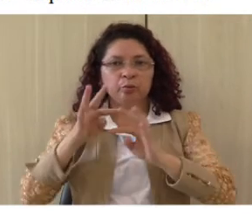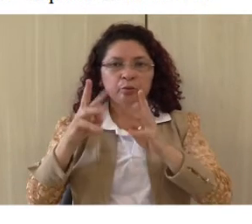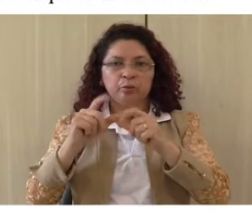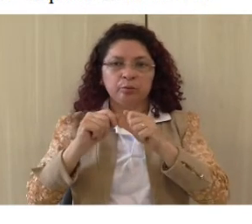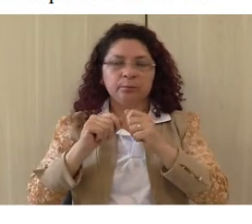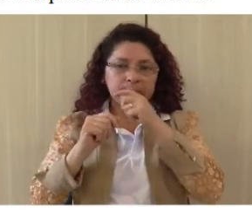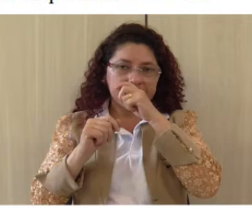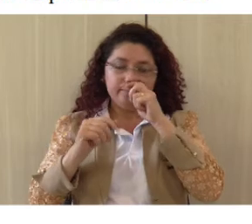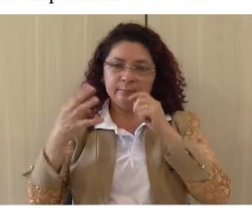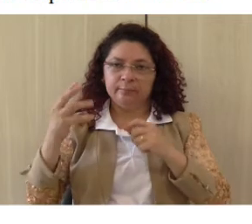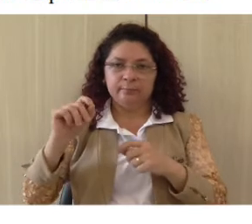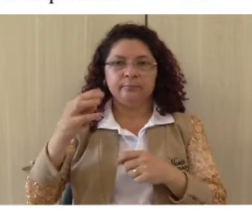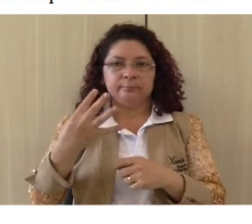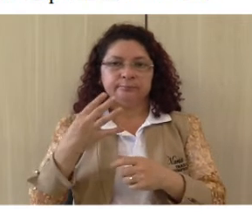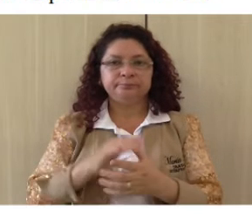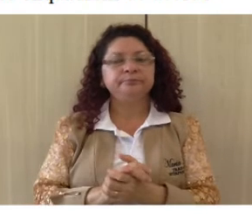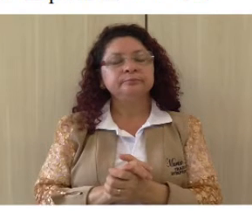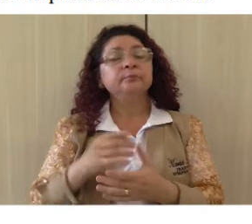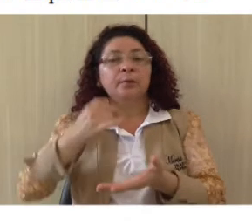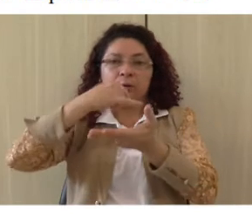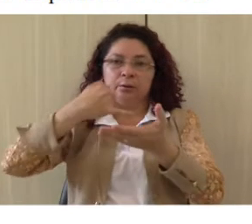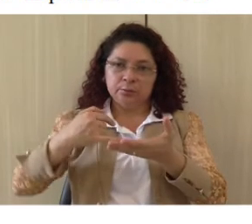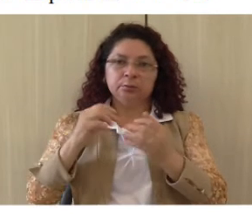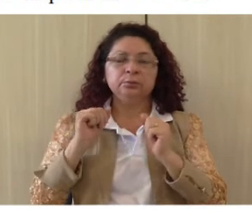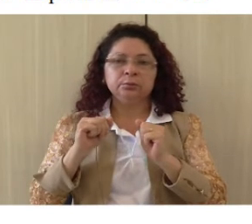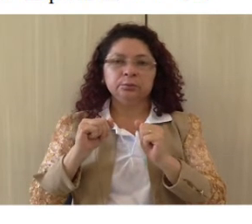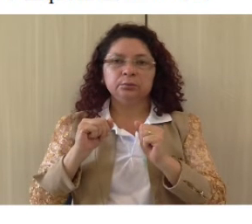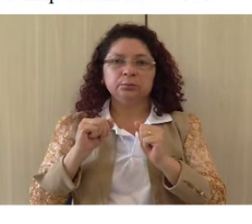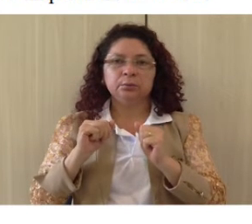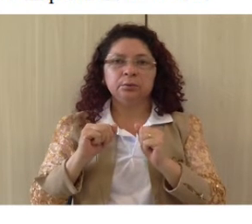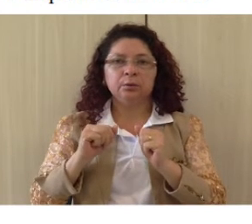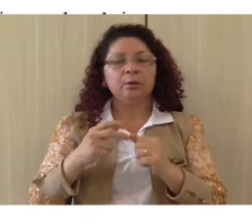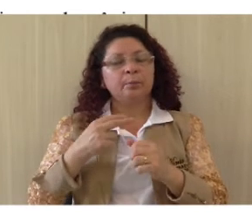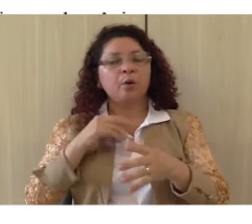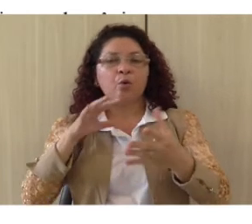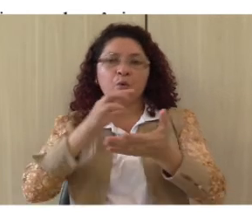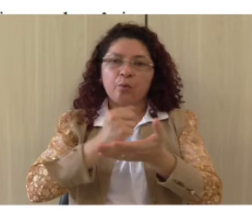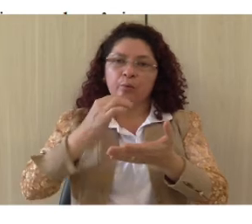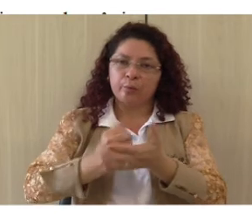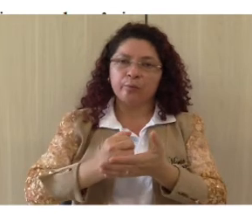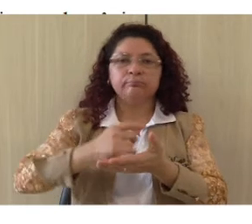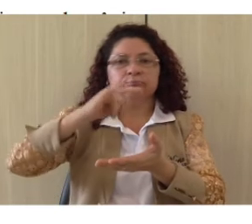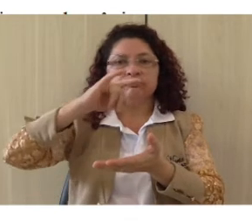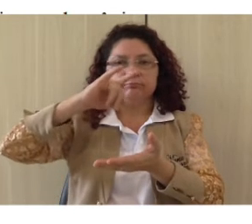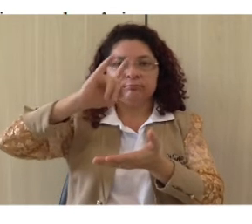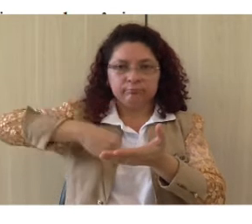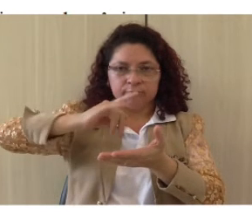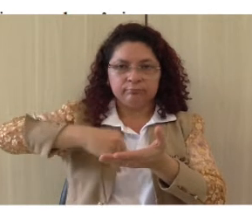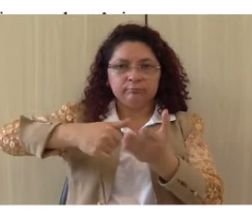Item 4.4. No ato da inscrição, o candidato deverá anexar à ficha de